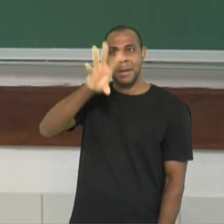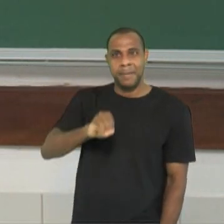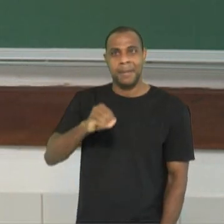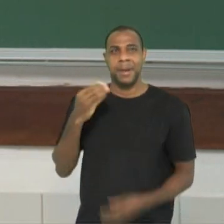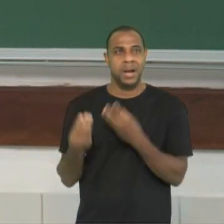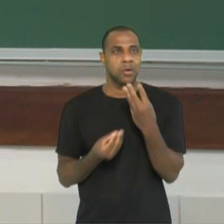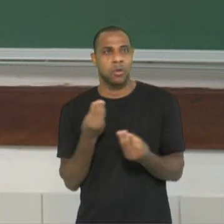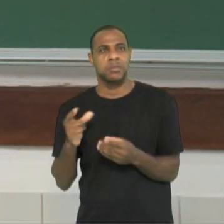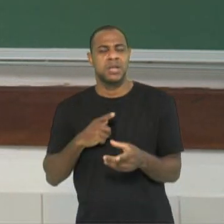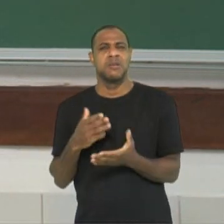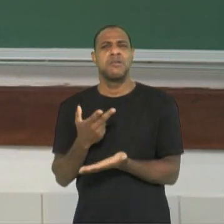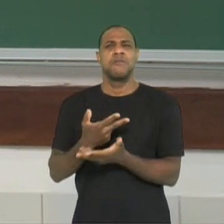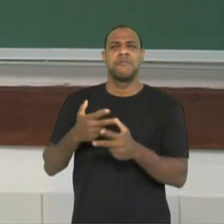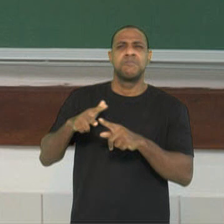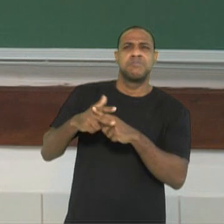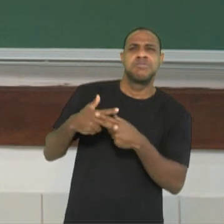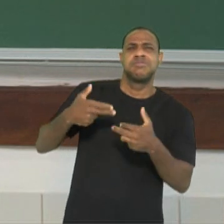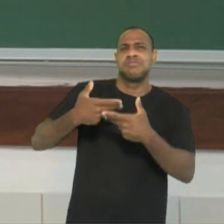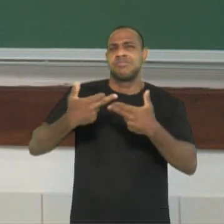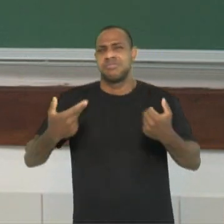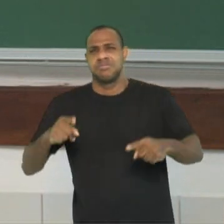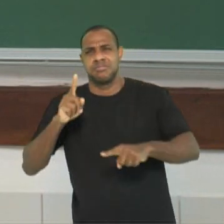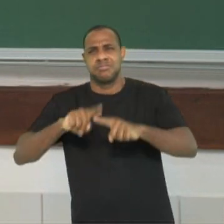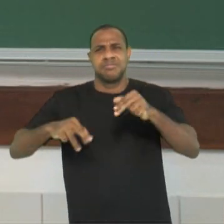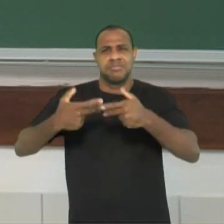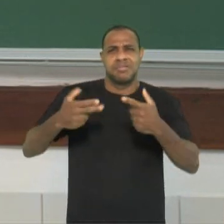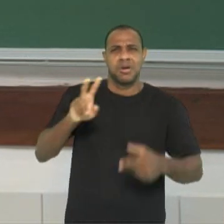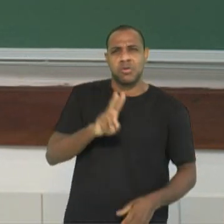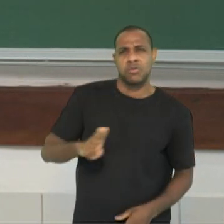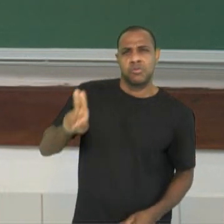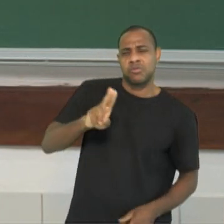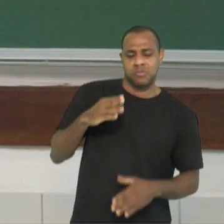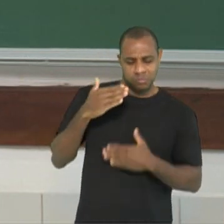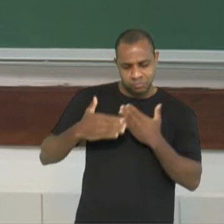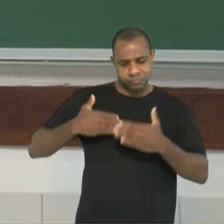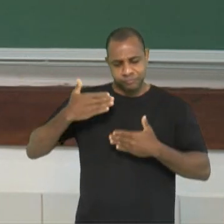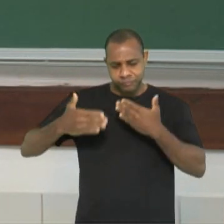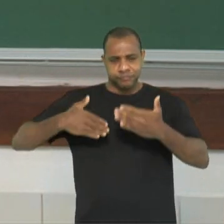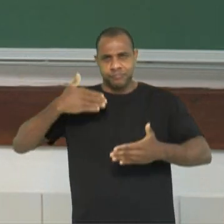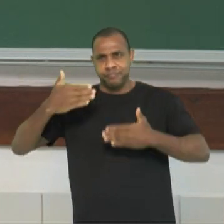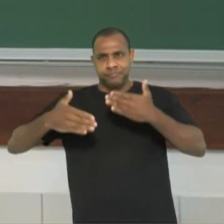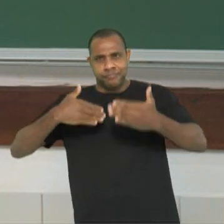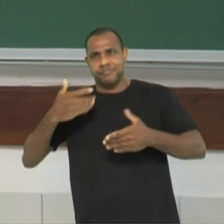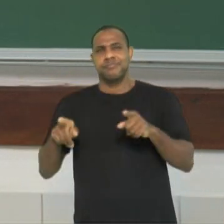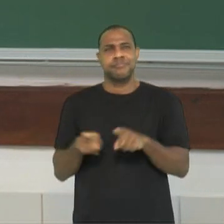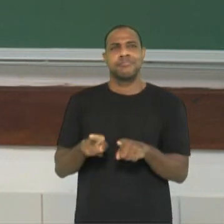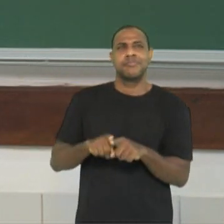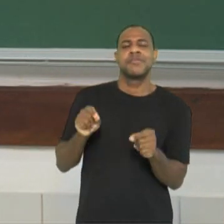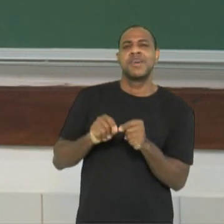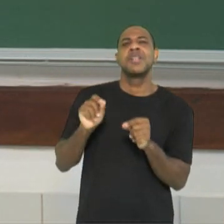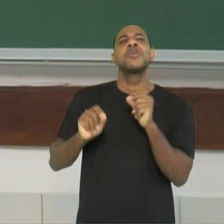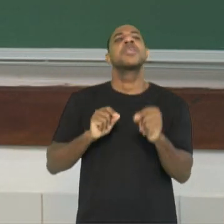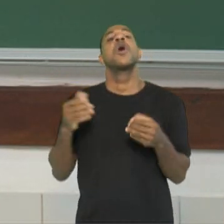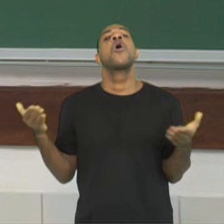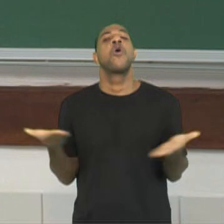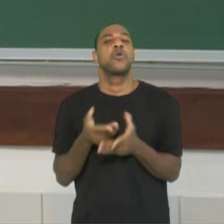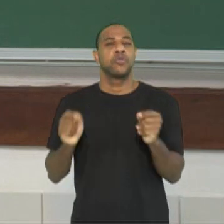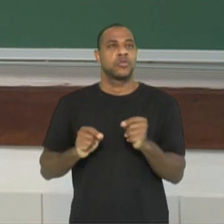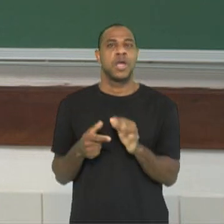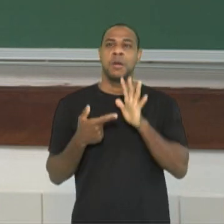ferramentas e equipamentos que ao longo da história foram se aprimorando, foram sendo desenvolvidos, fazendo com que hoje